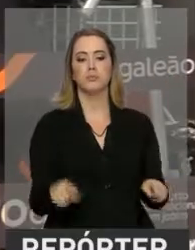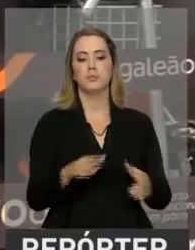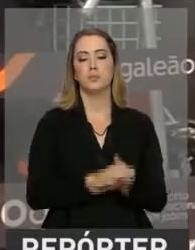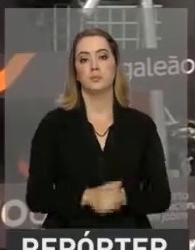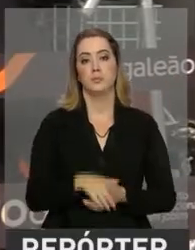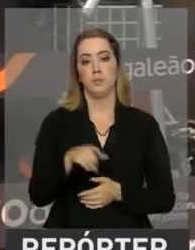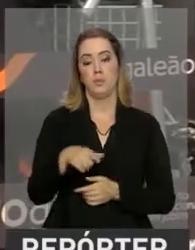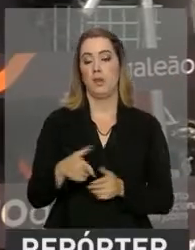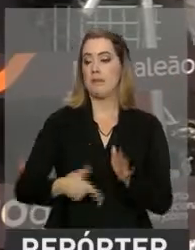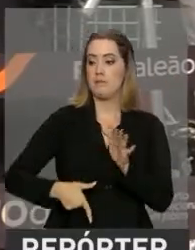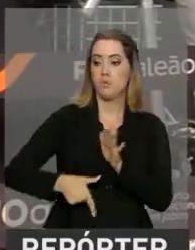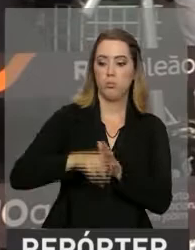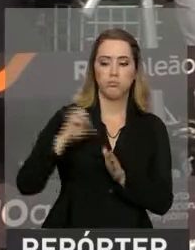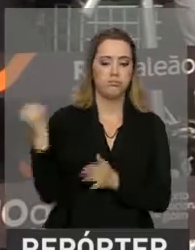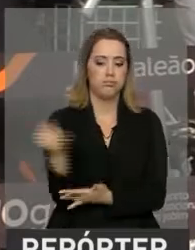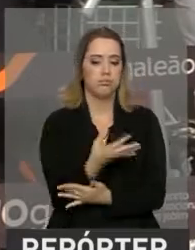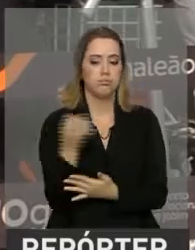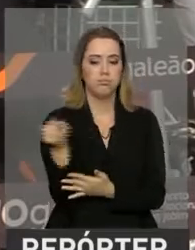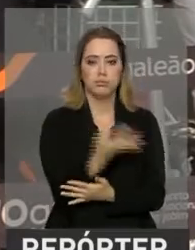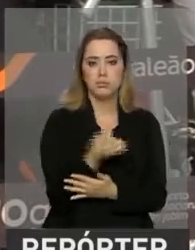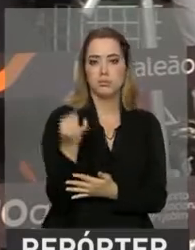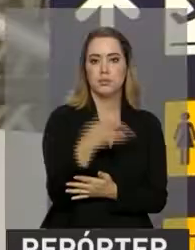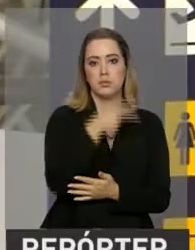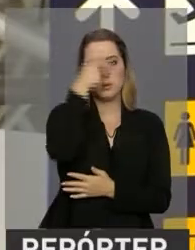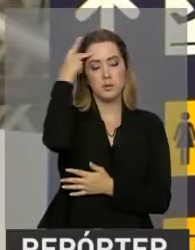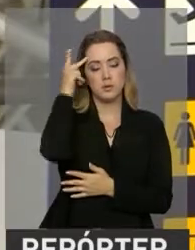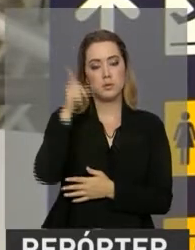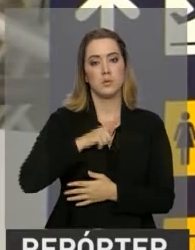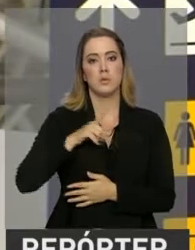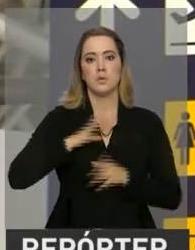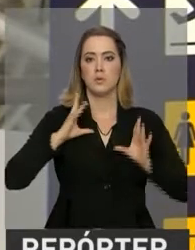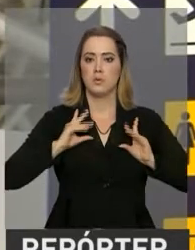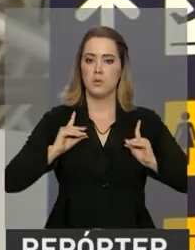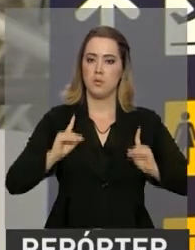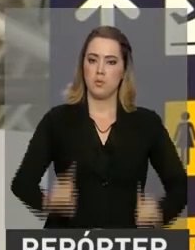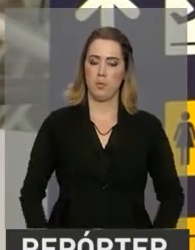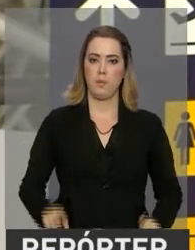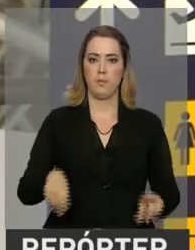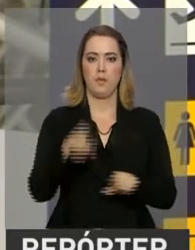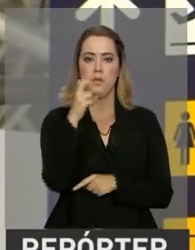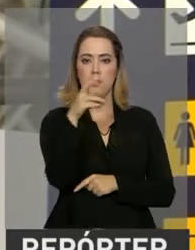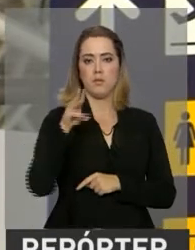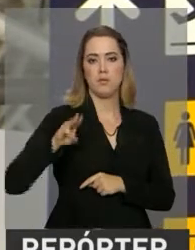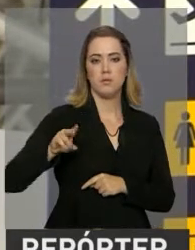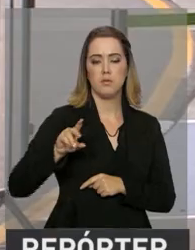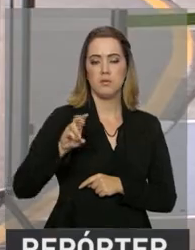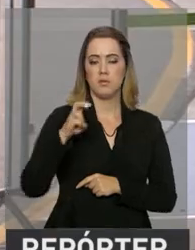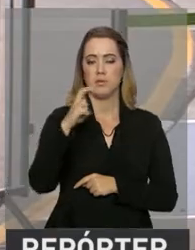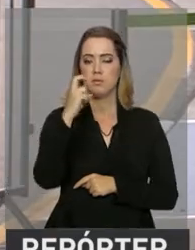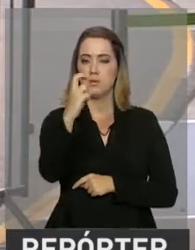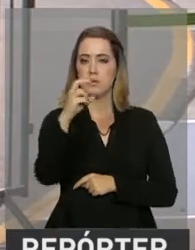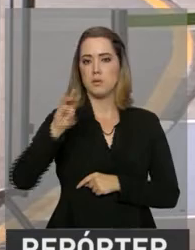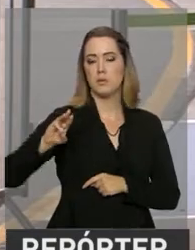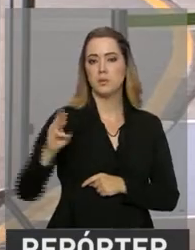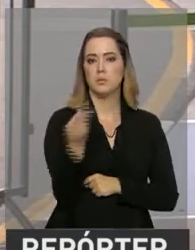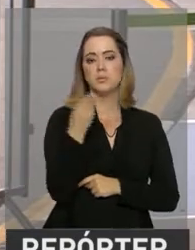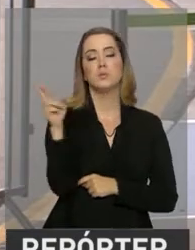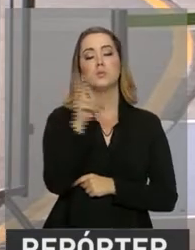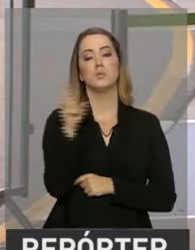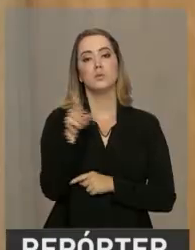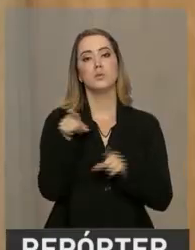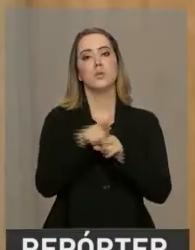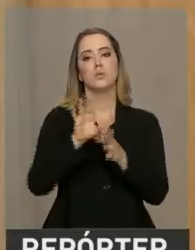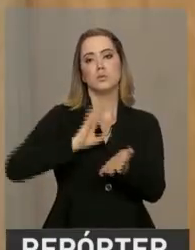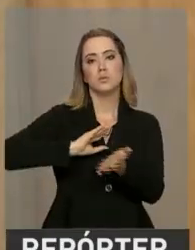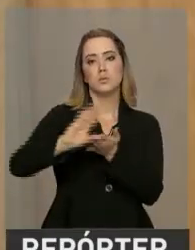atender a tantos passageiros com necessidades especiais o terminal investiu R 5,5 milhões me deais em acessibilidade nos últimos